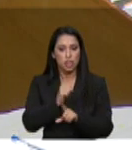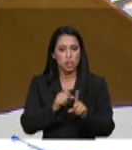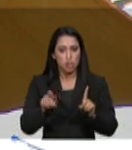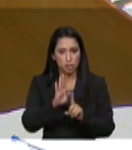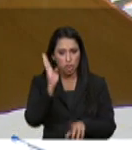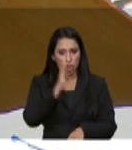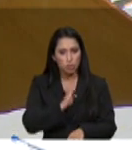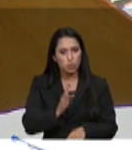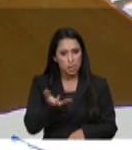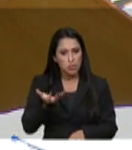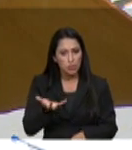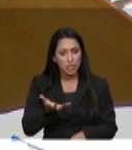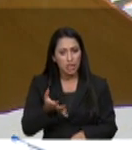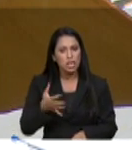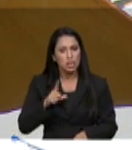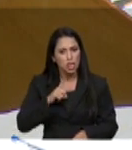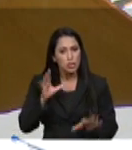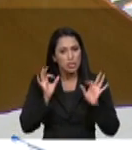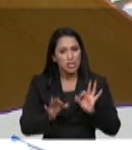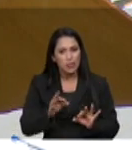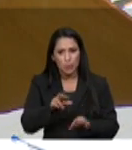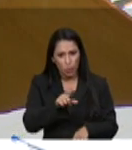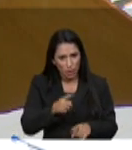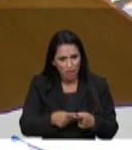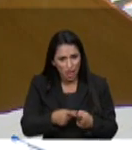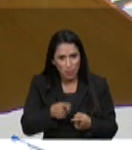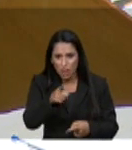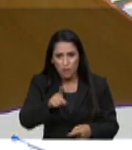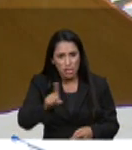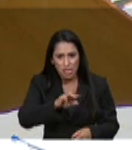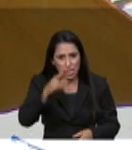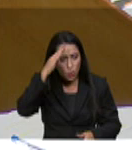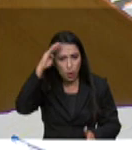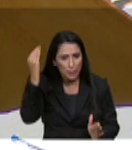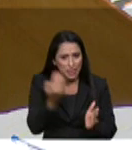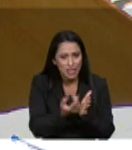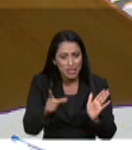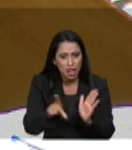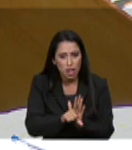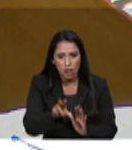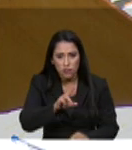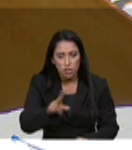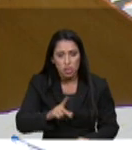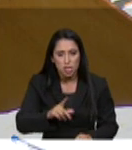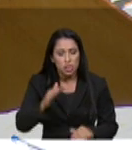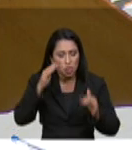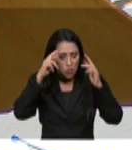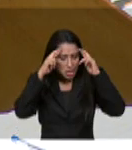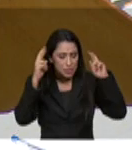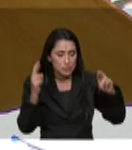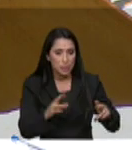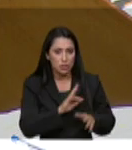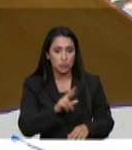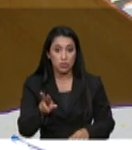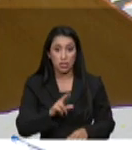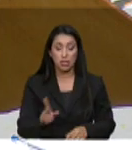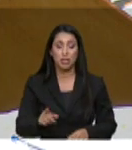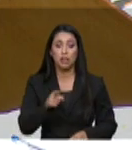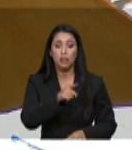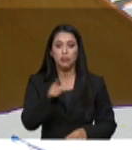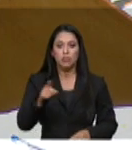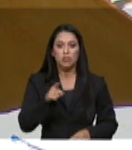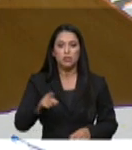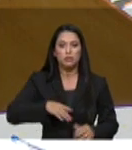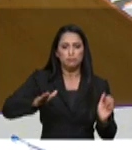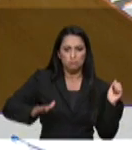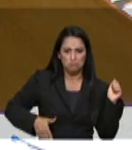certeza absoluta disso sabe por quê Porque vocês não respeitam a lei vocês são tão oligofrênicos na verdade não não são vocês